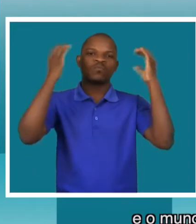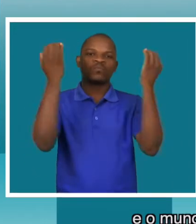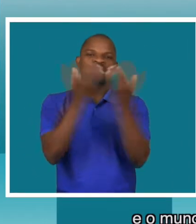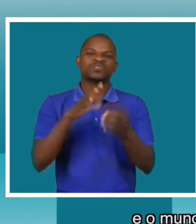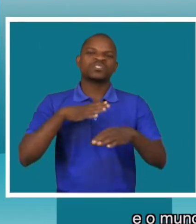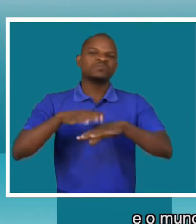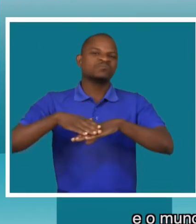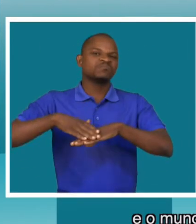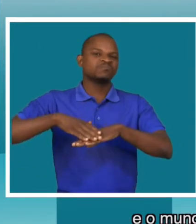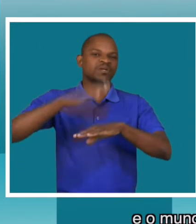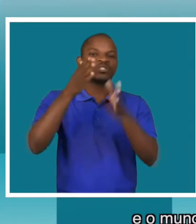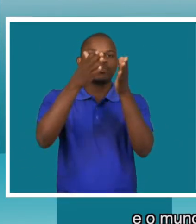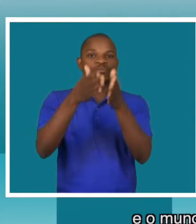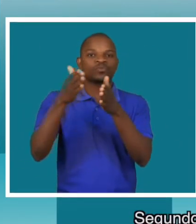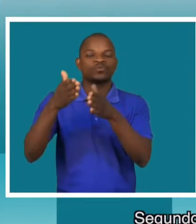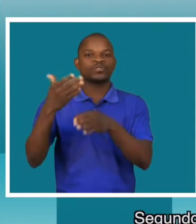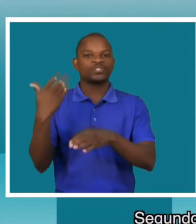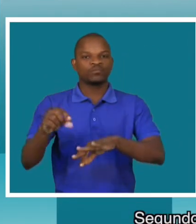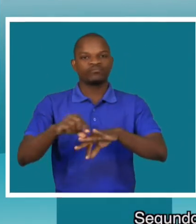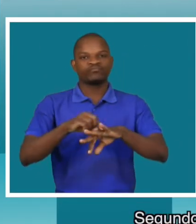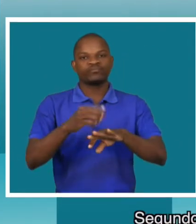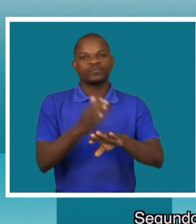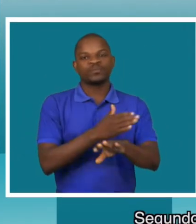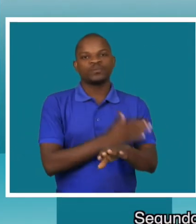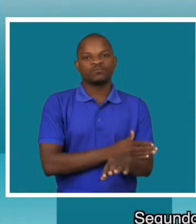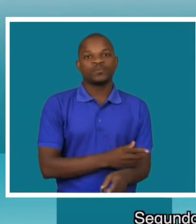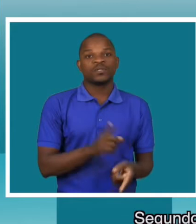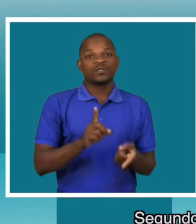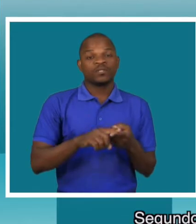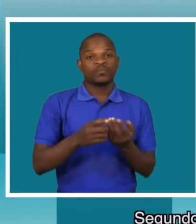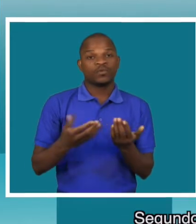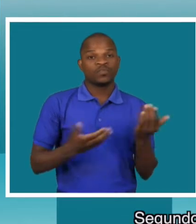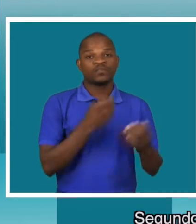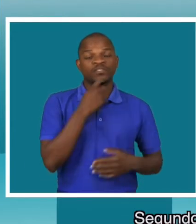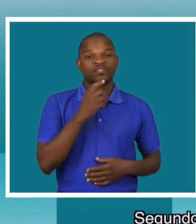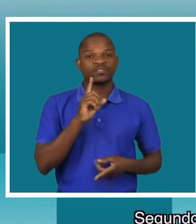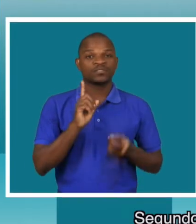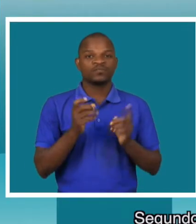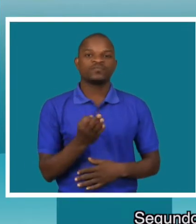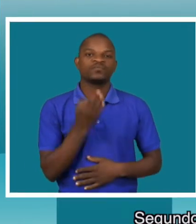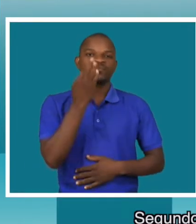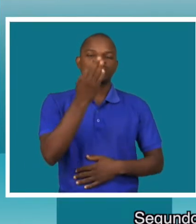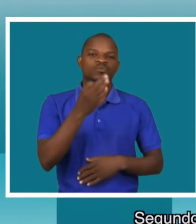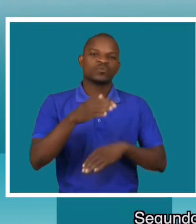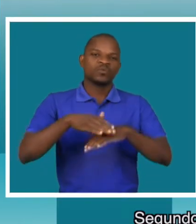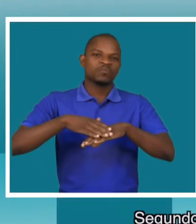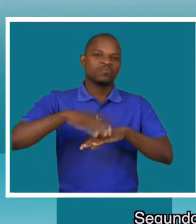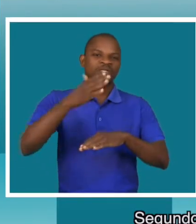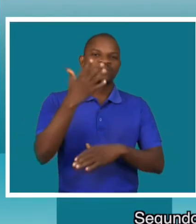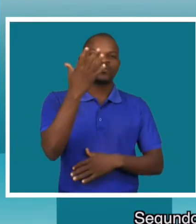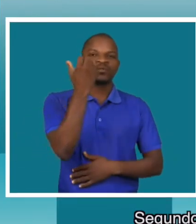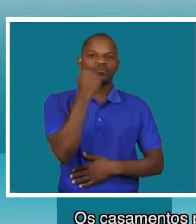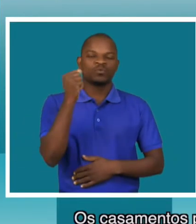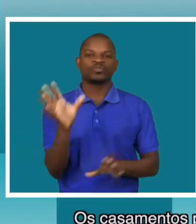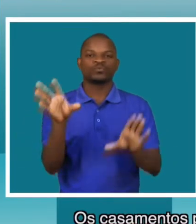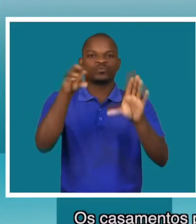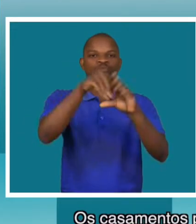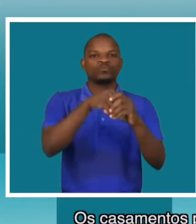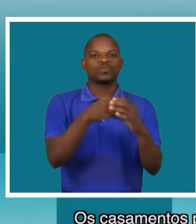que casaram antes dos 18 anos. E segundo o Unicef, até 2030, mais de 150 milhões se juntarão a este número.